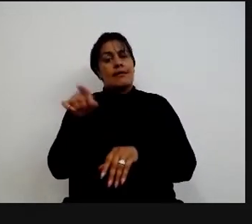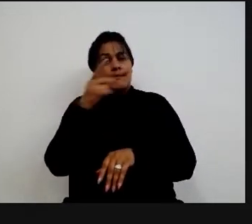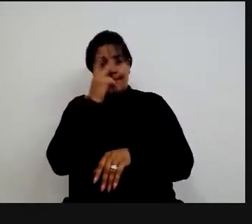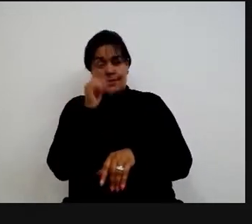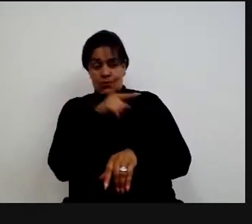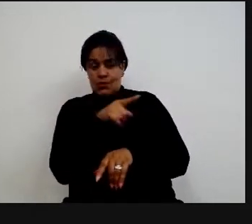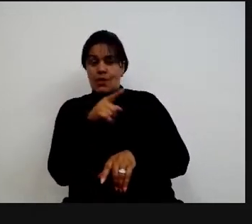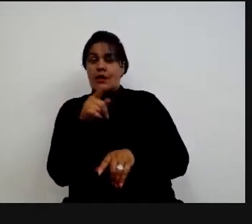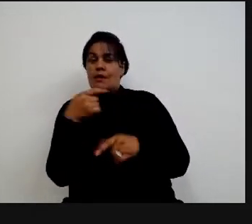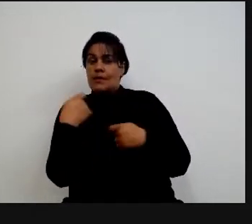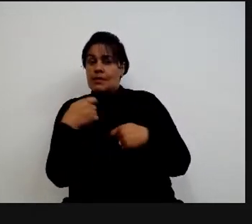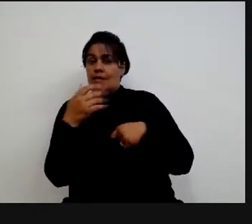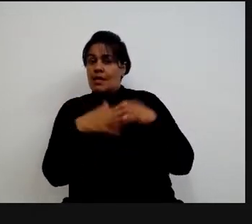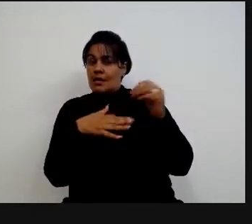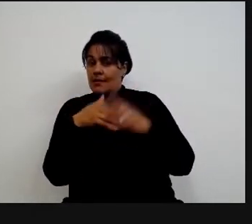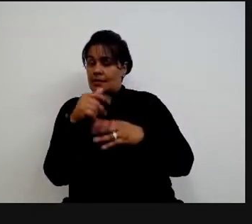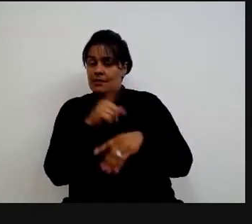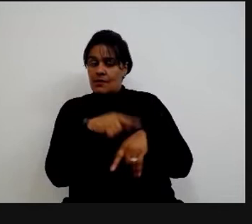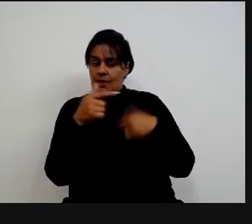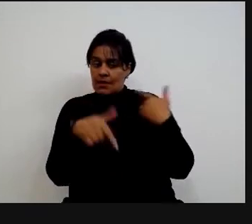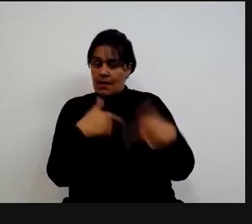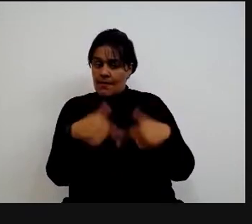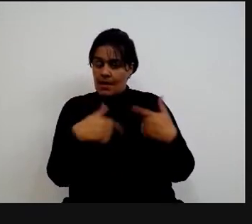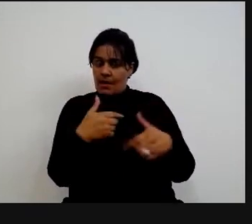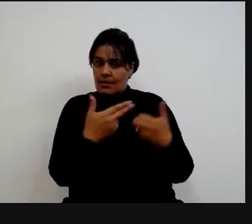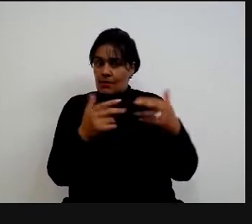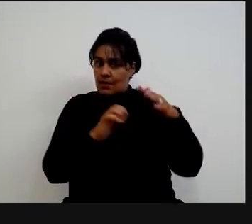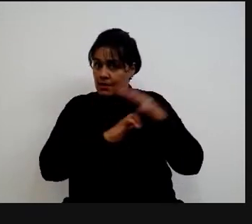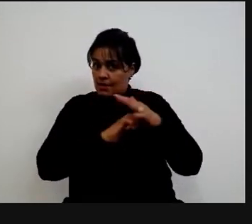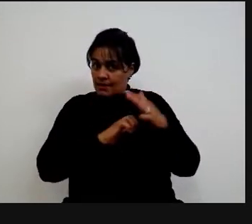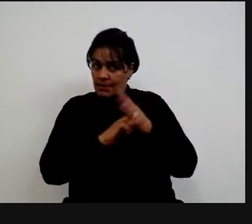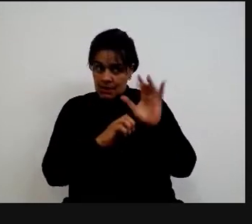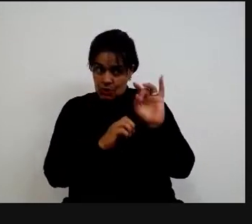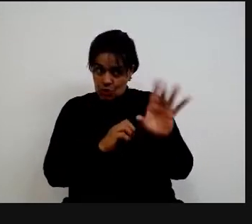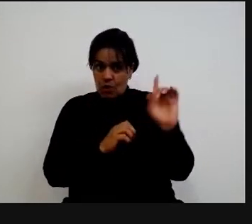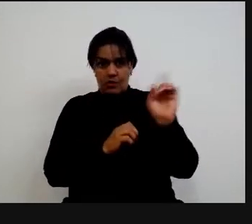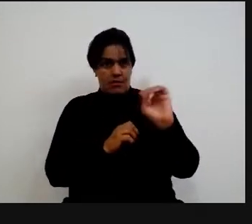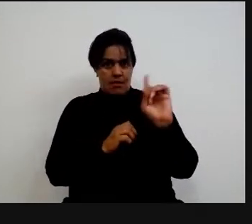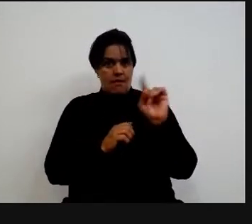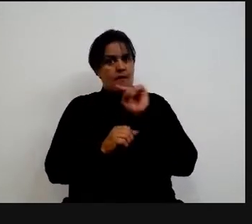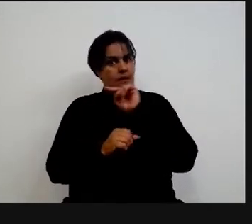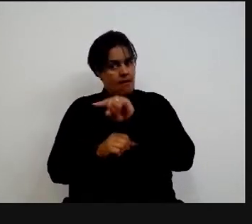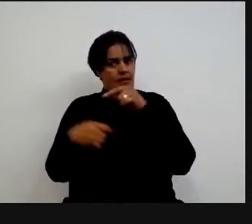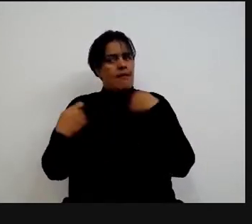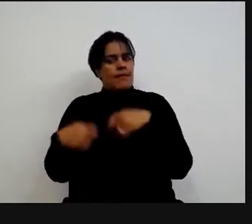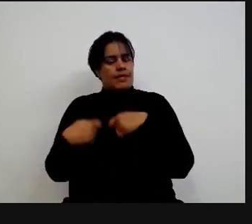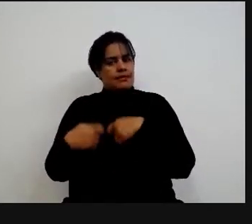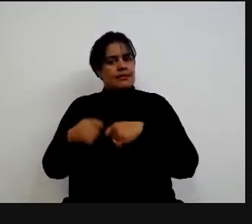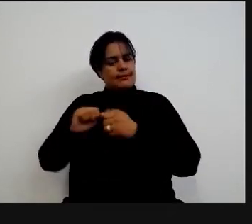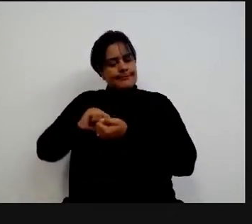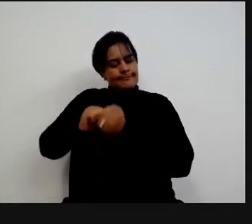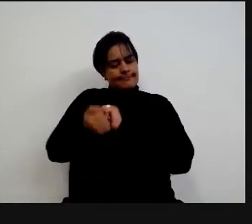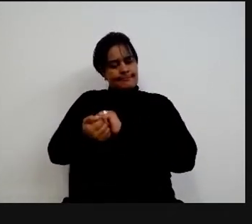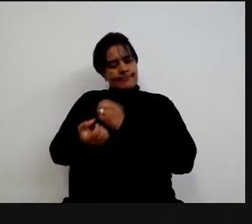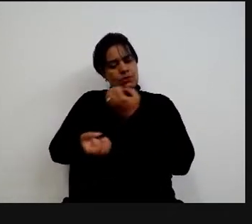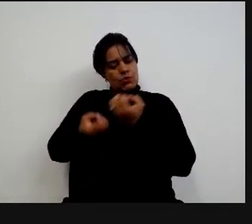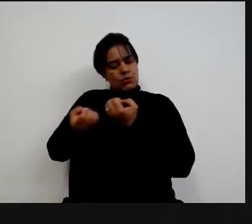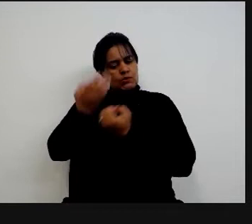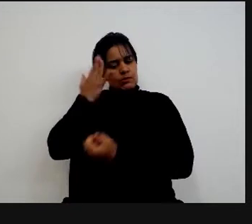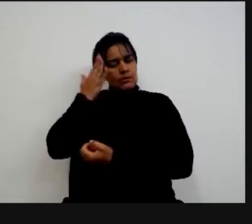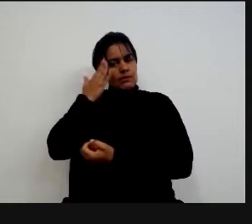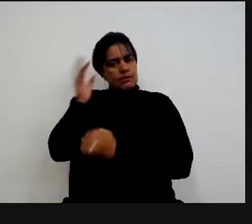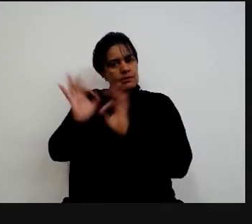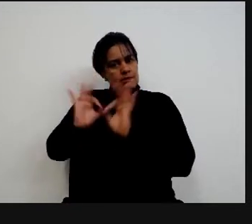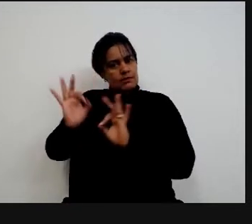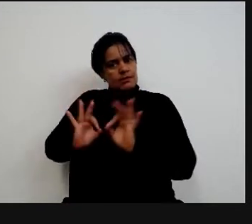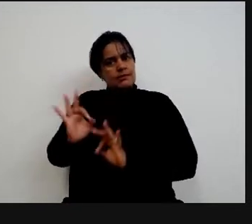de capacitação para trabalhar e entregar o que a empresa precisa, ela também precisa saber como é que ela faz a readaptação. E,